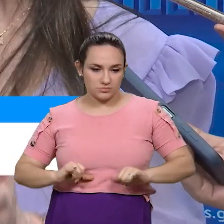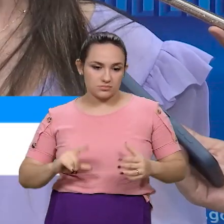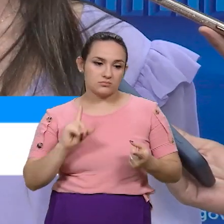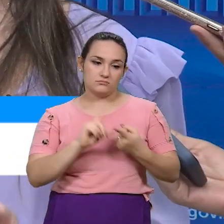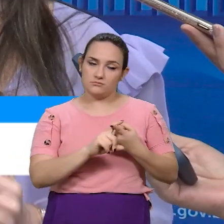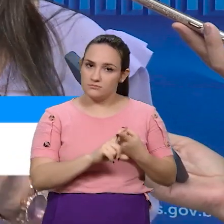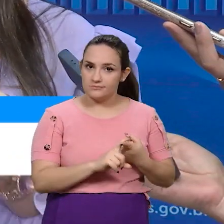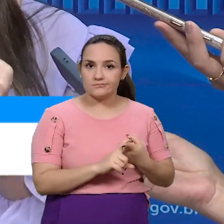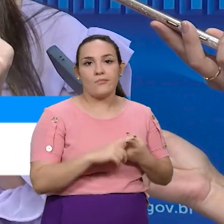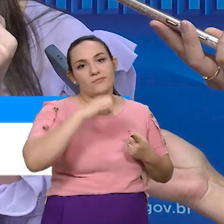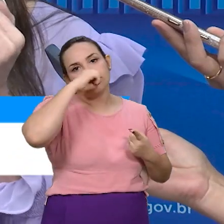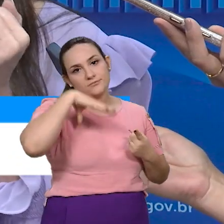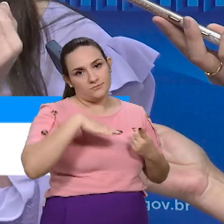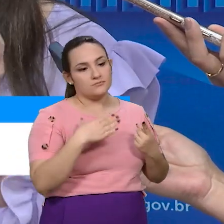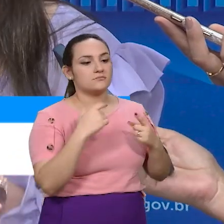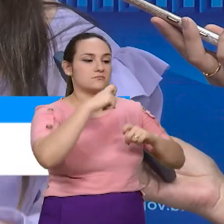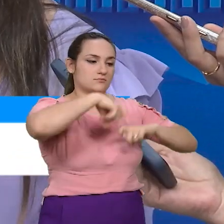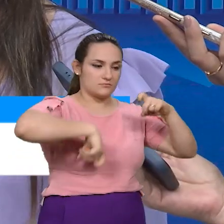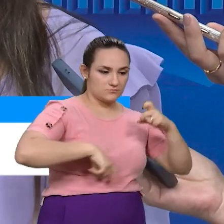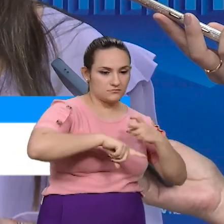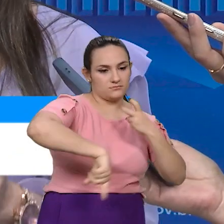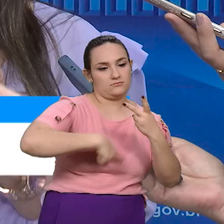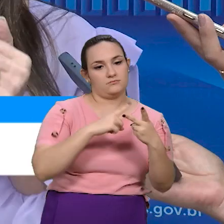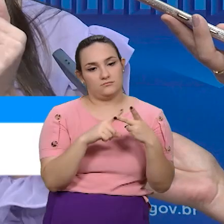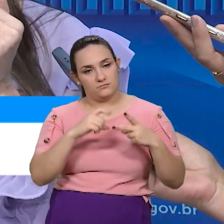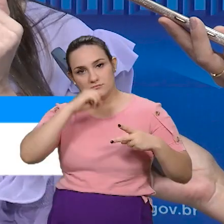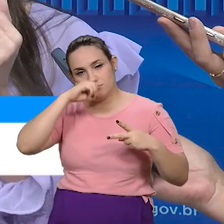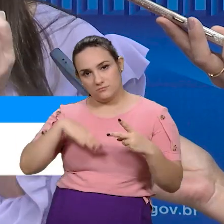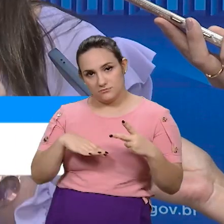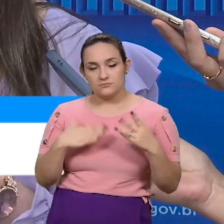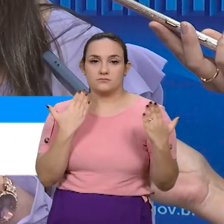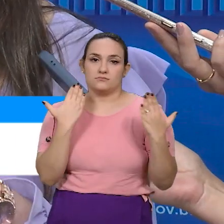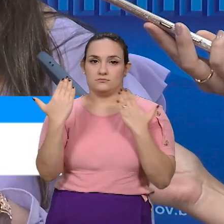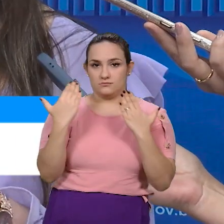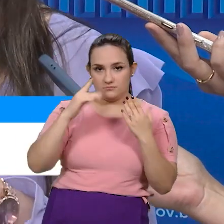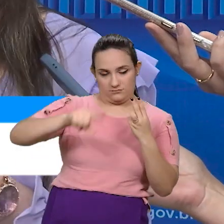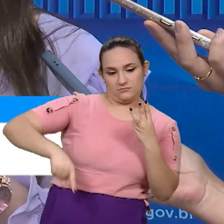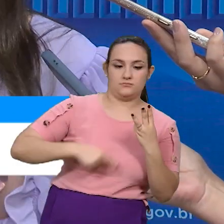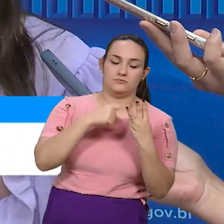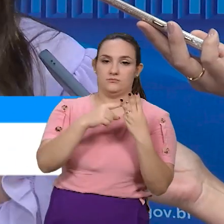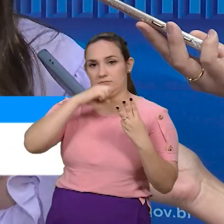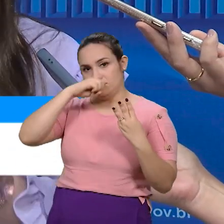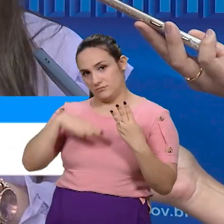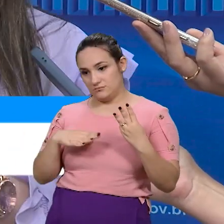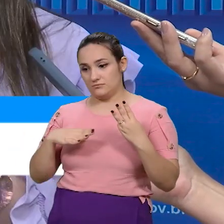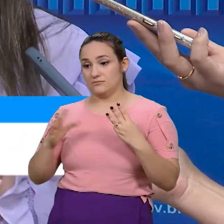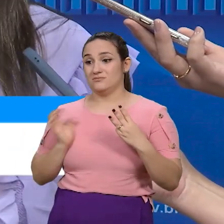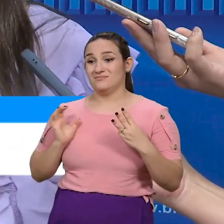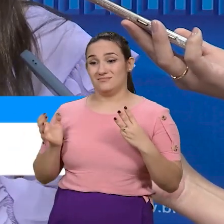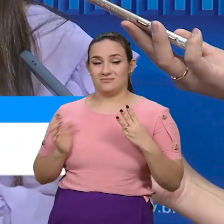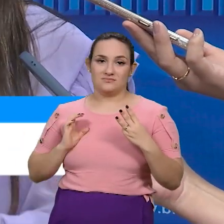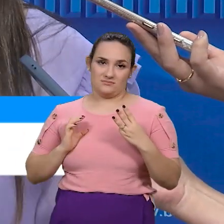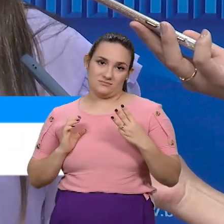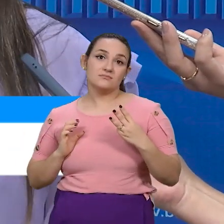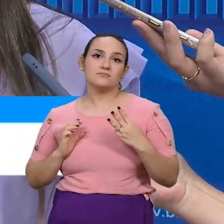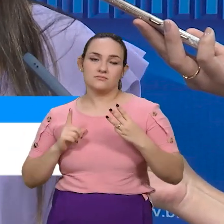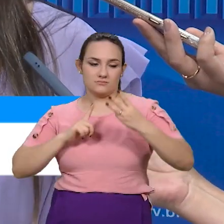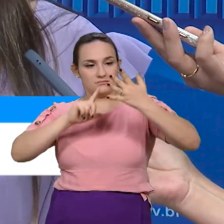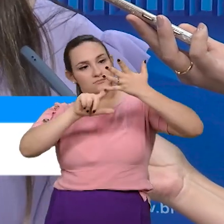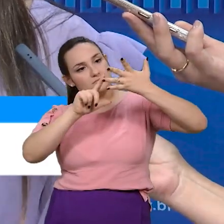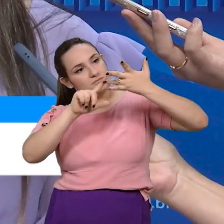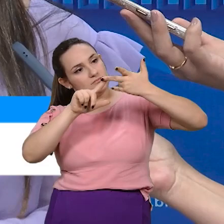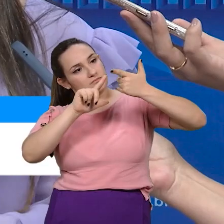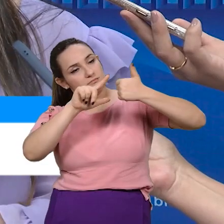violência sexual, a violência psicológica, a violência patrimonial. Então, ela tipifica, né, os tipos de